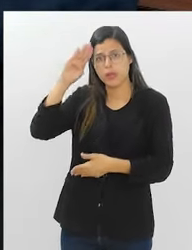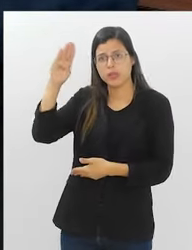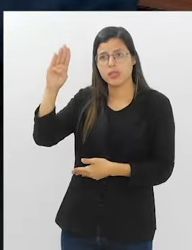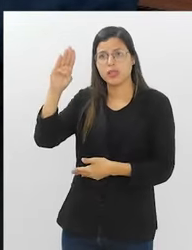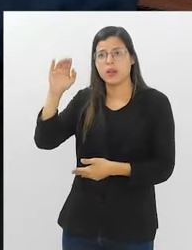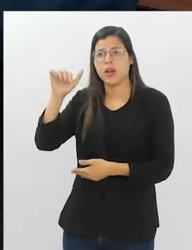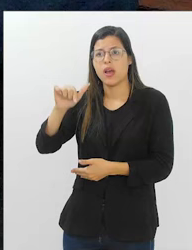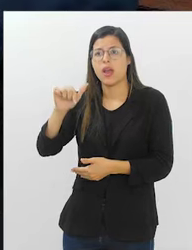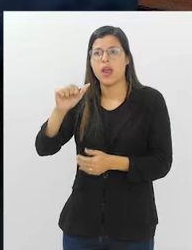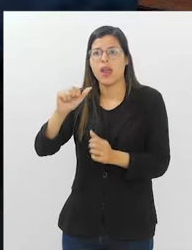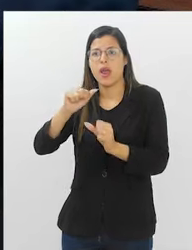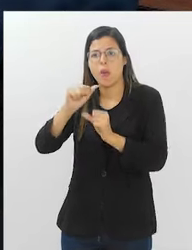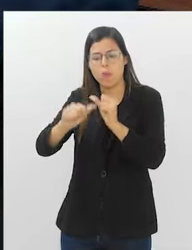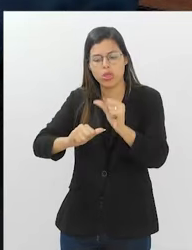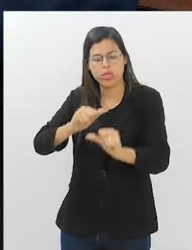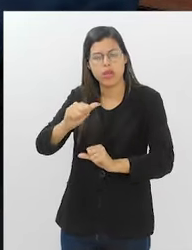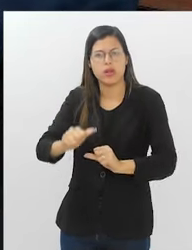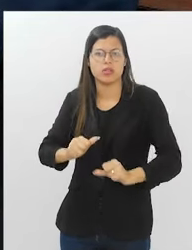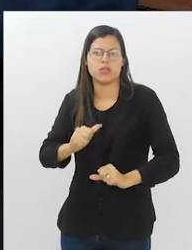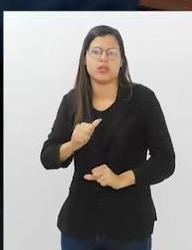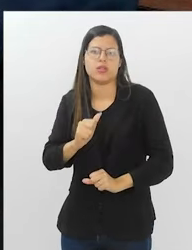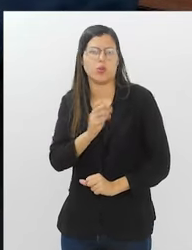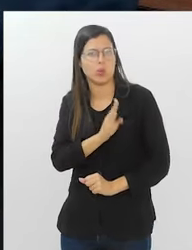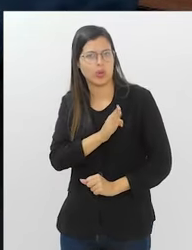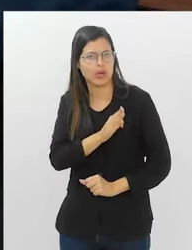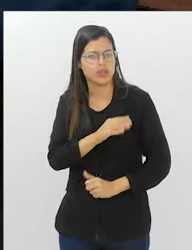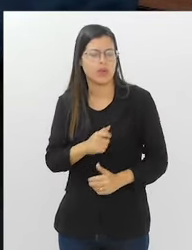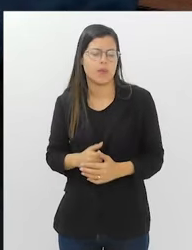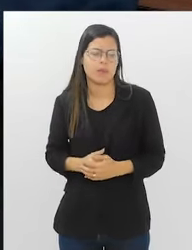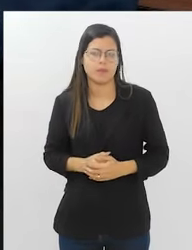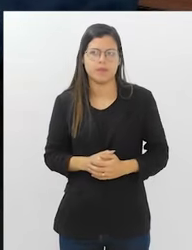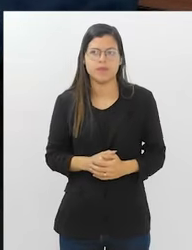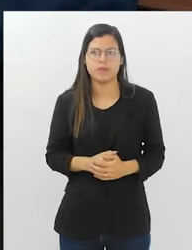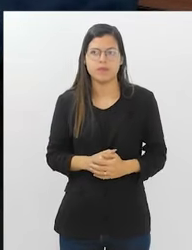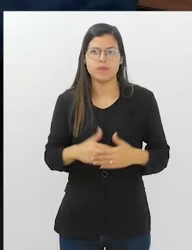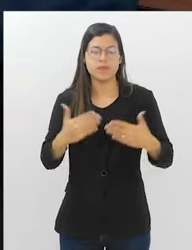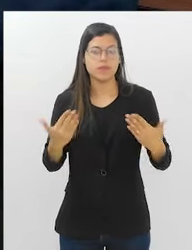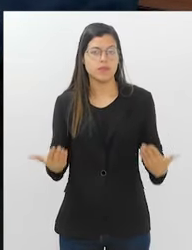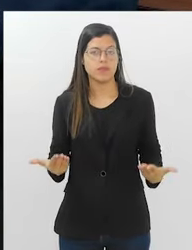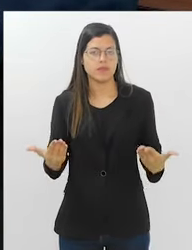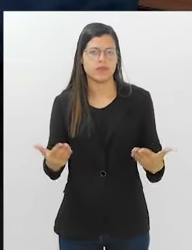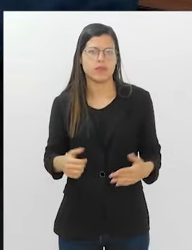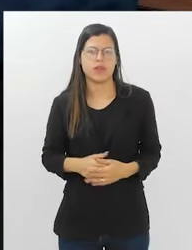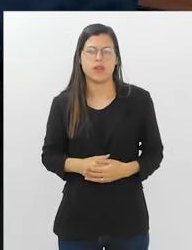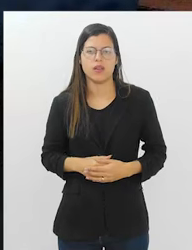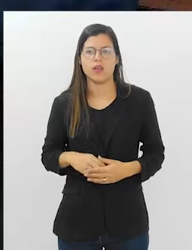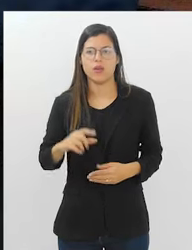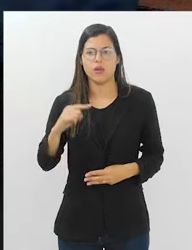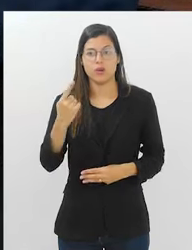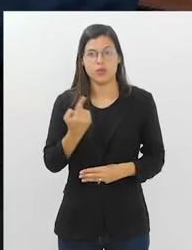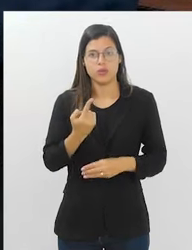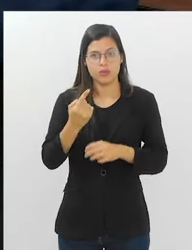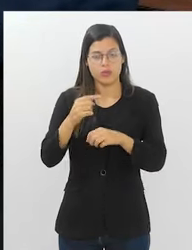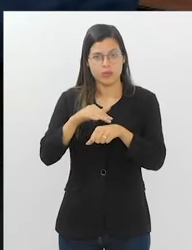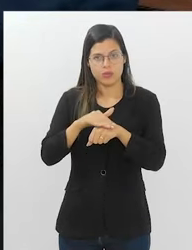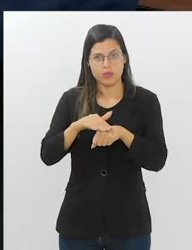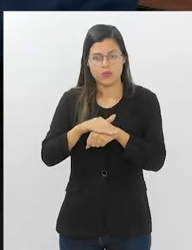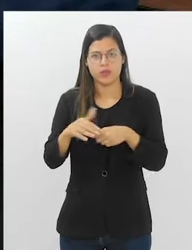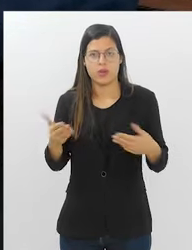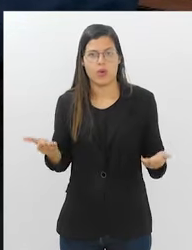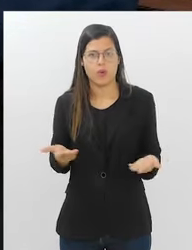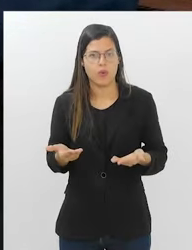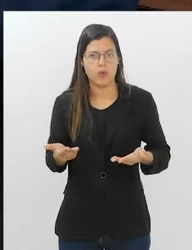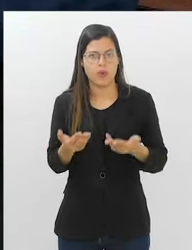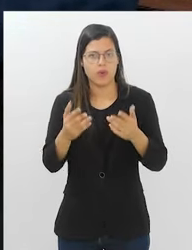é a reforma íntima, é Perfeito. transformar a criatura humana. Bem, nós conversamos agora